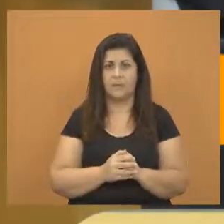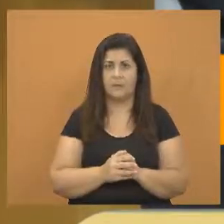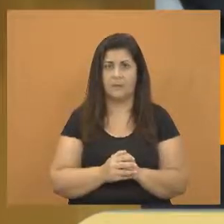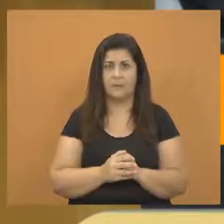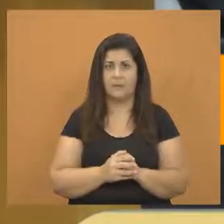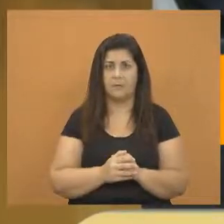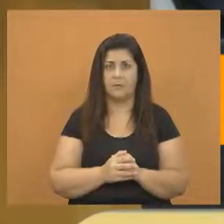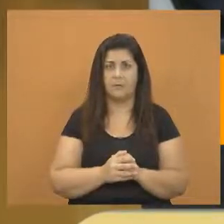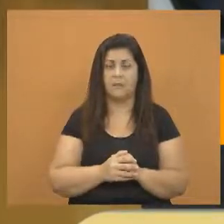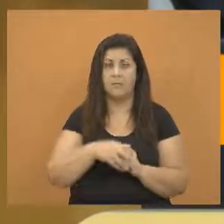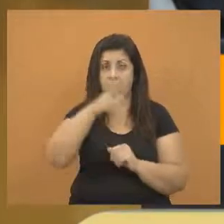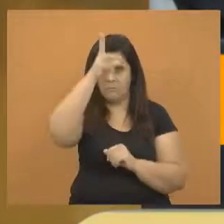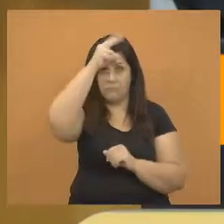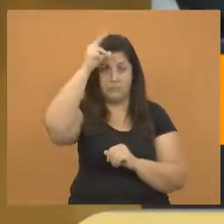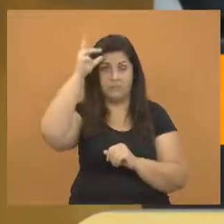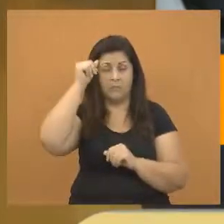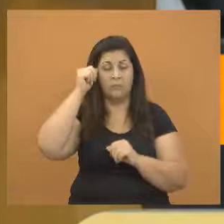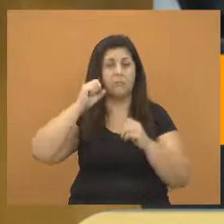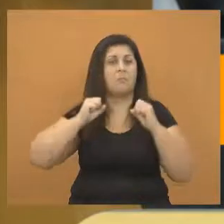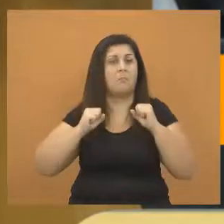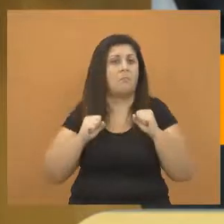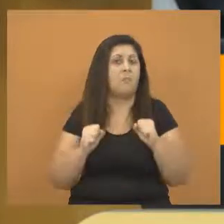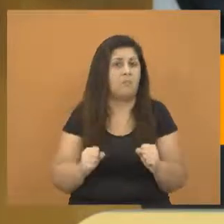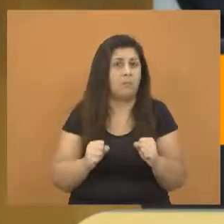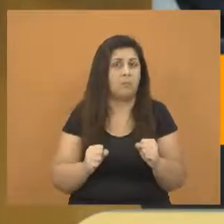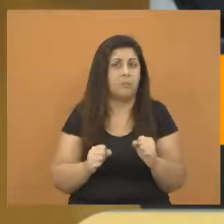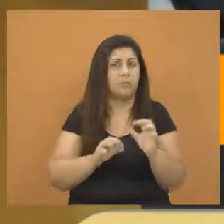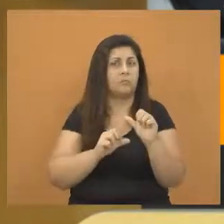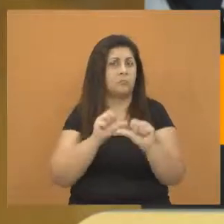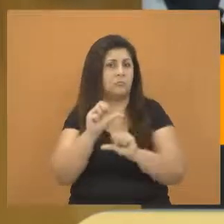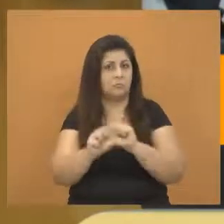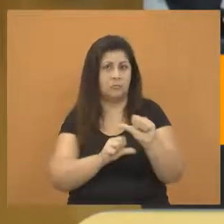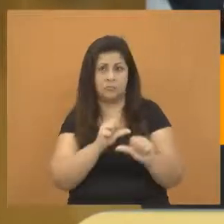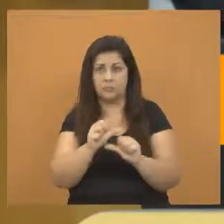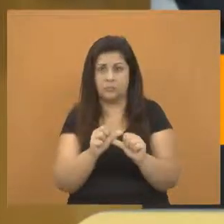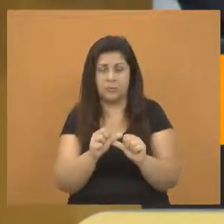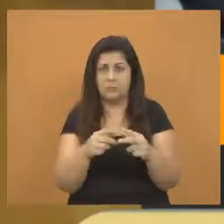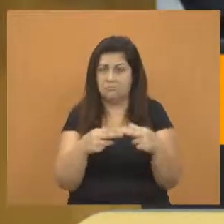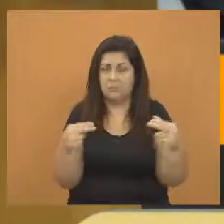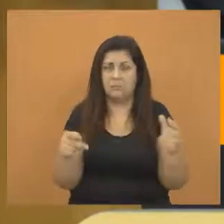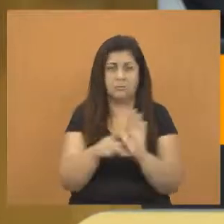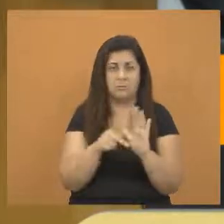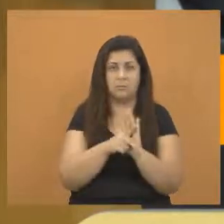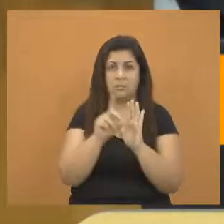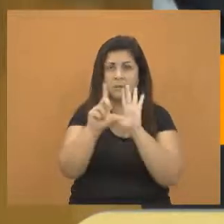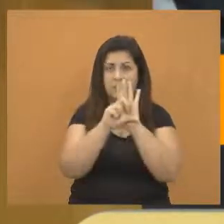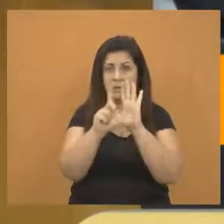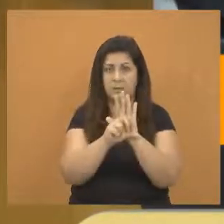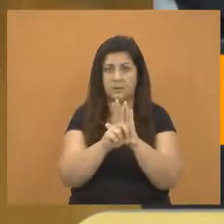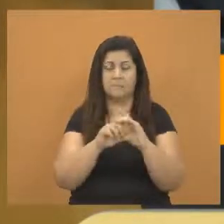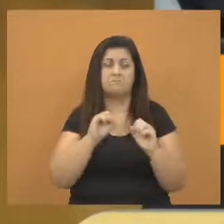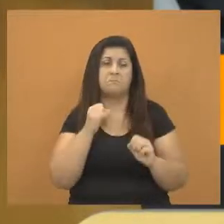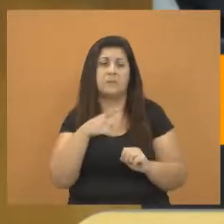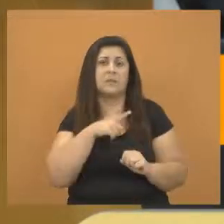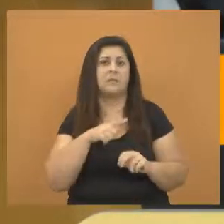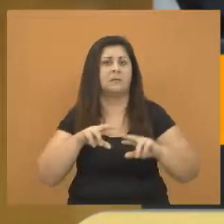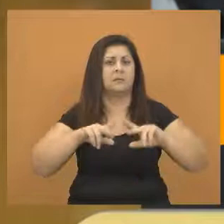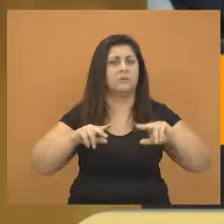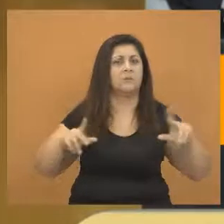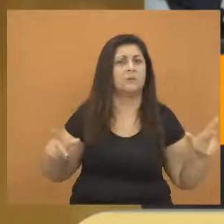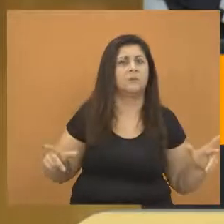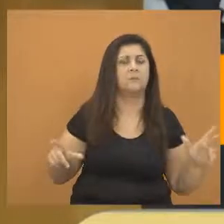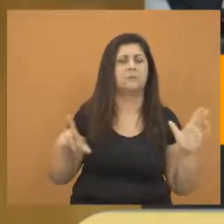Executivo autorizado a compatibilizar os anexos desta lei a eventuais diferenças com relação à